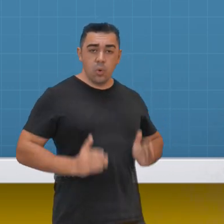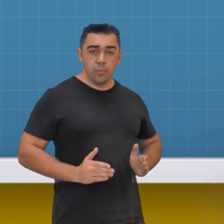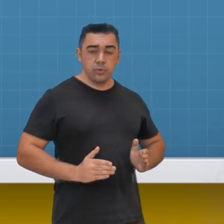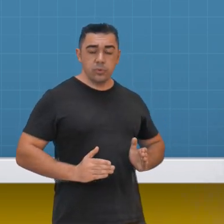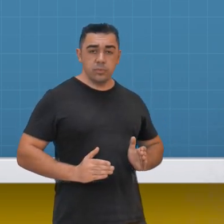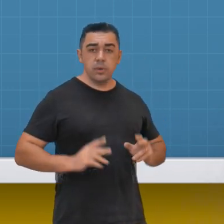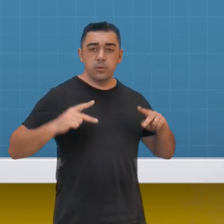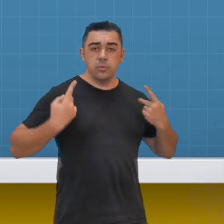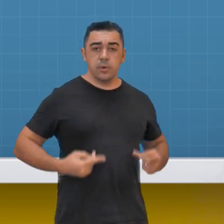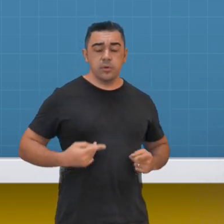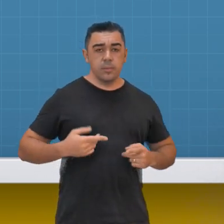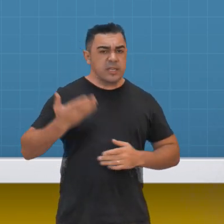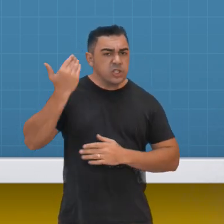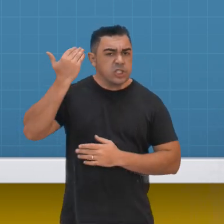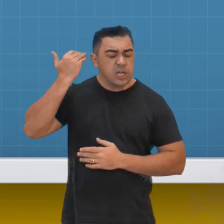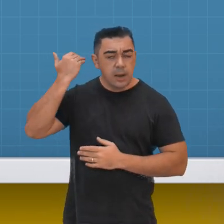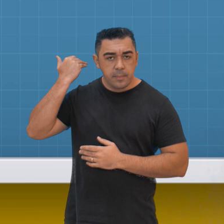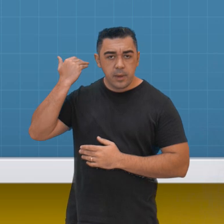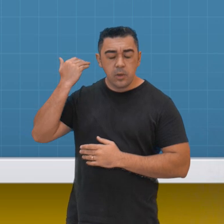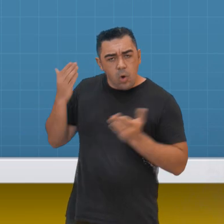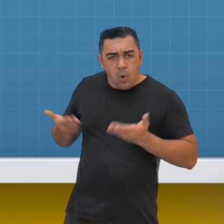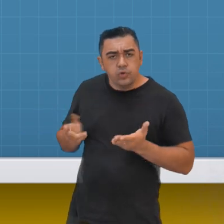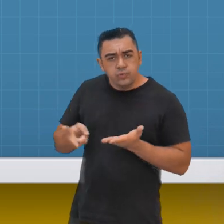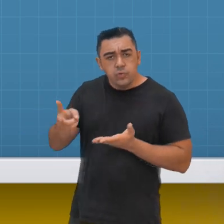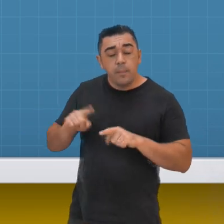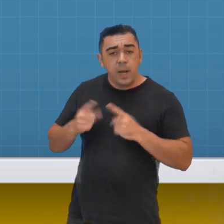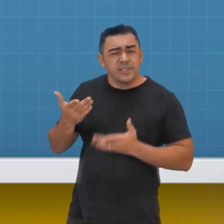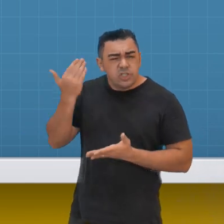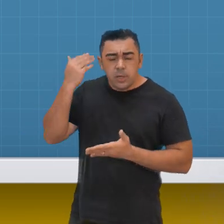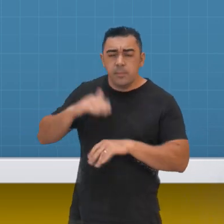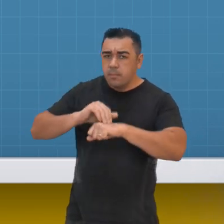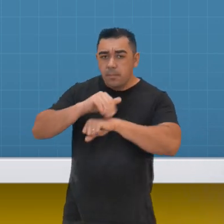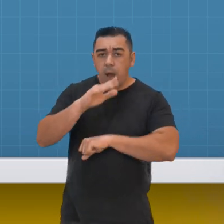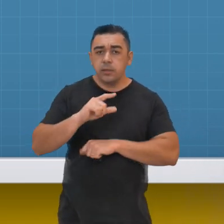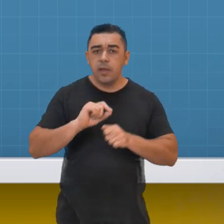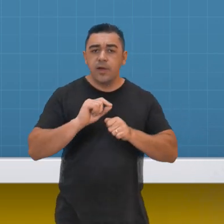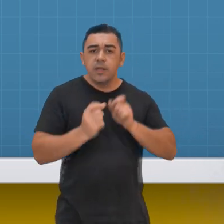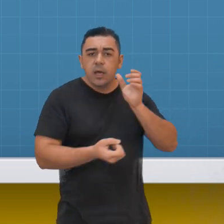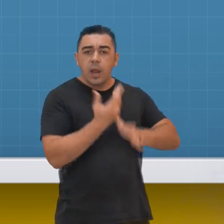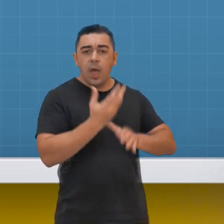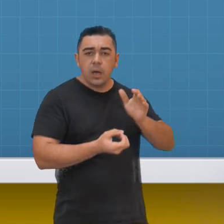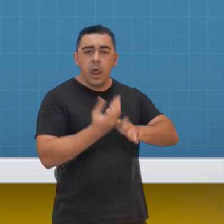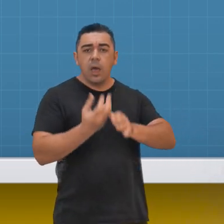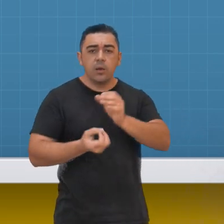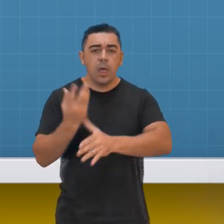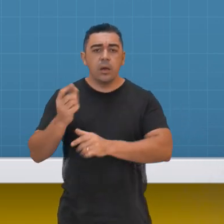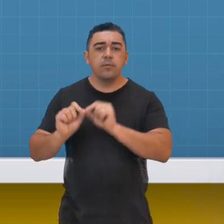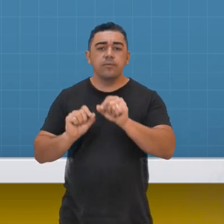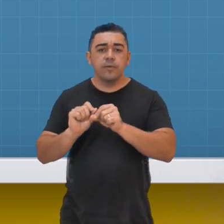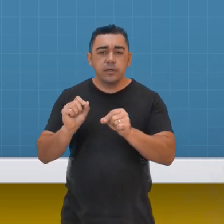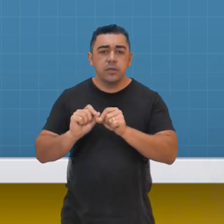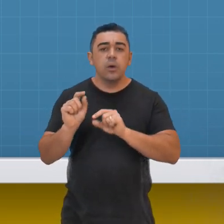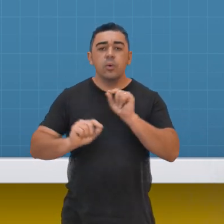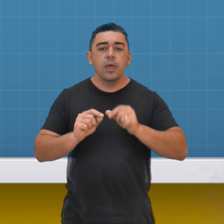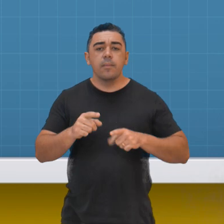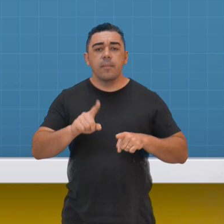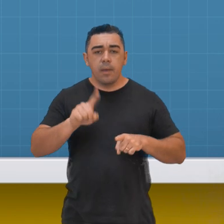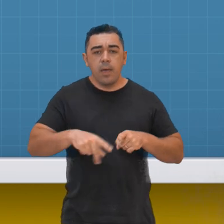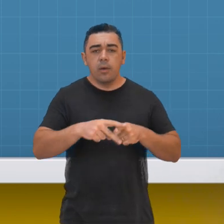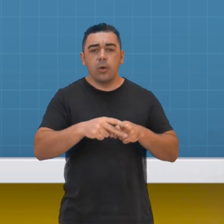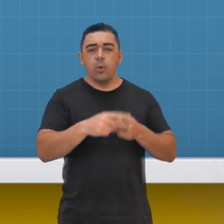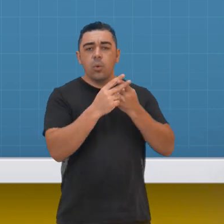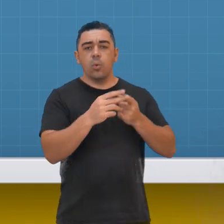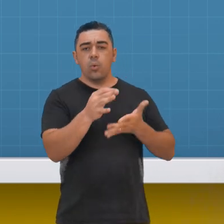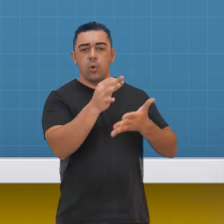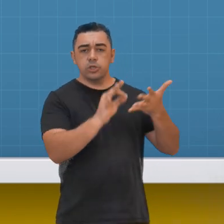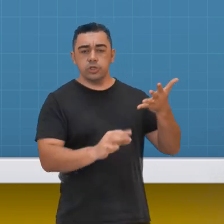Hoje ainda, mas antigamente era mais. E aí as pessoas criavam algumas coisas assim para corrigir